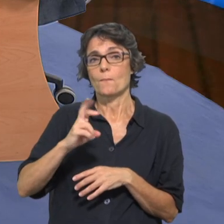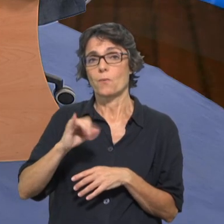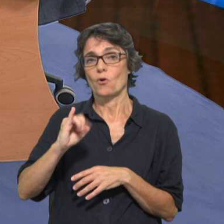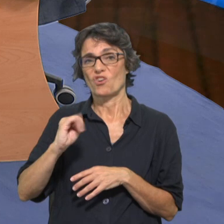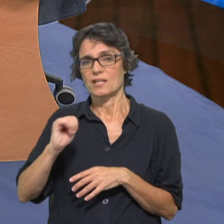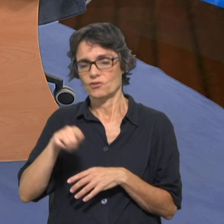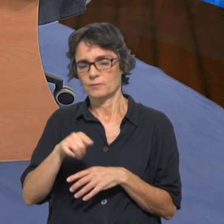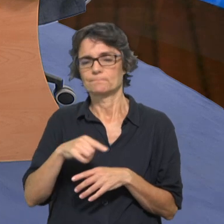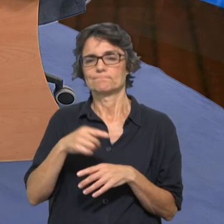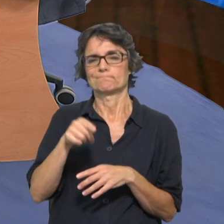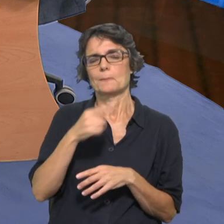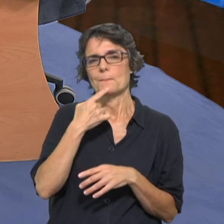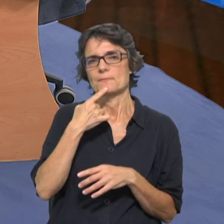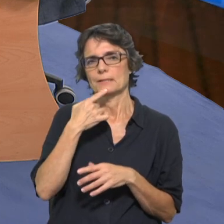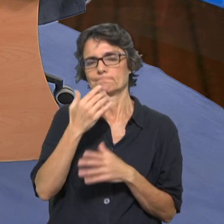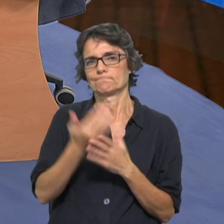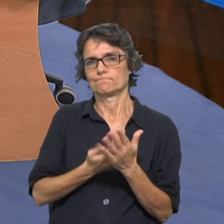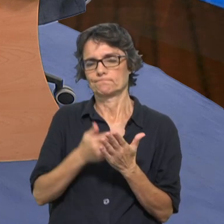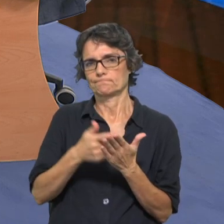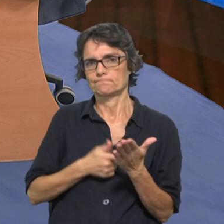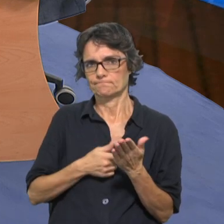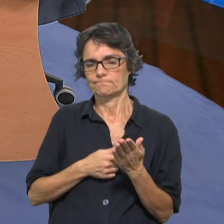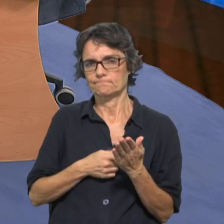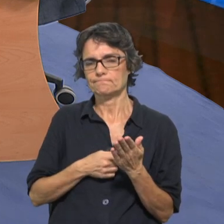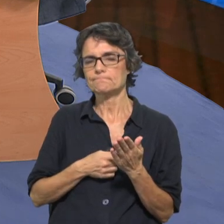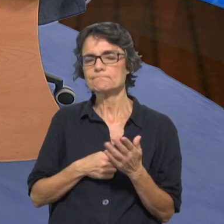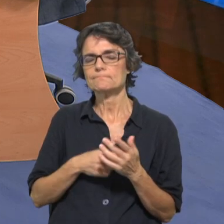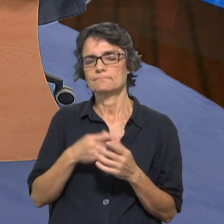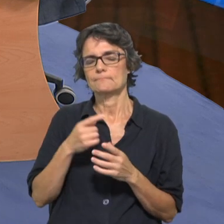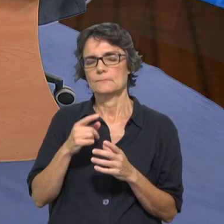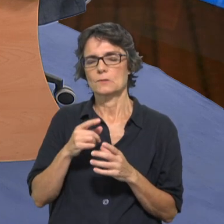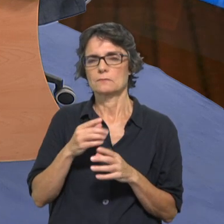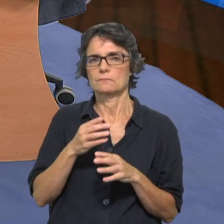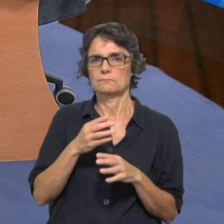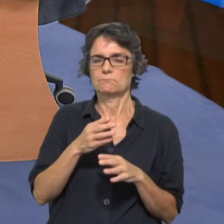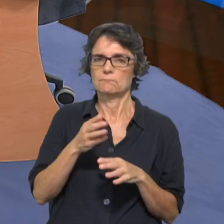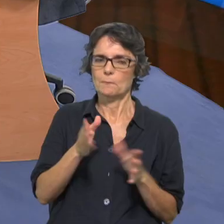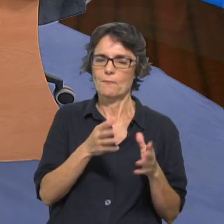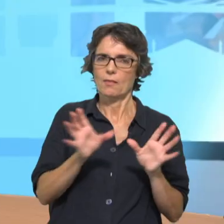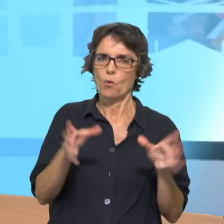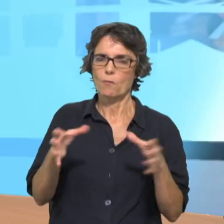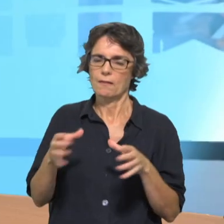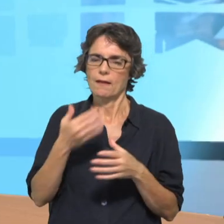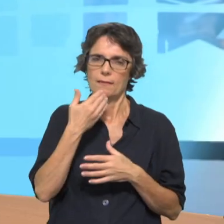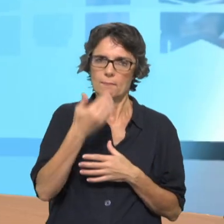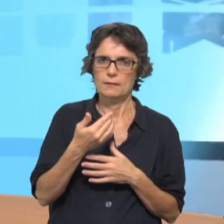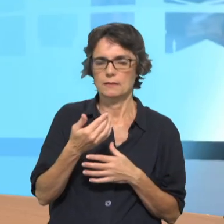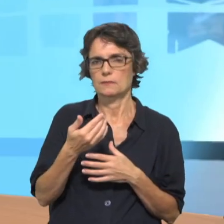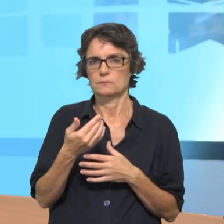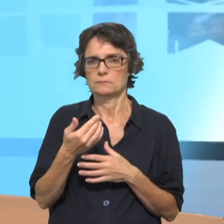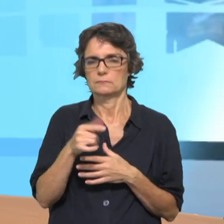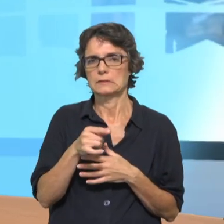uma parte daquilo que as comunidades tinham pedido, que tinham sugerido,